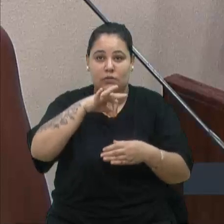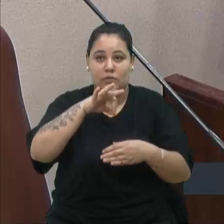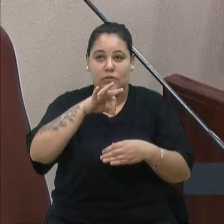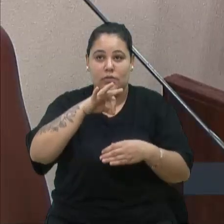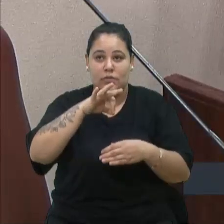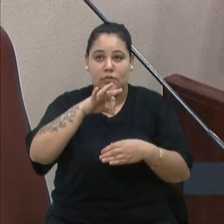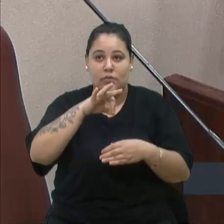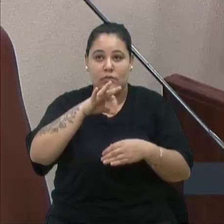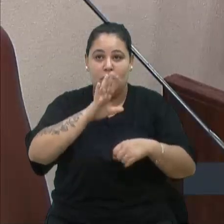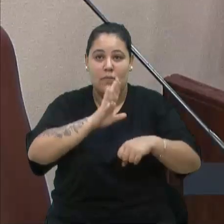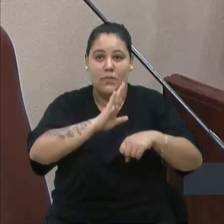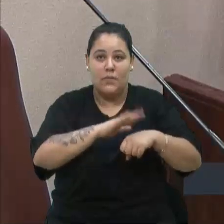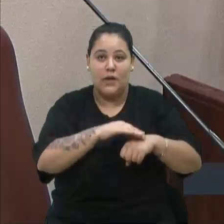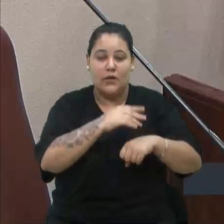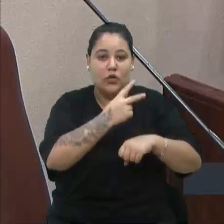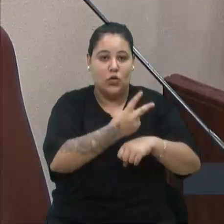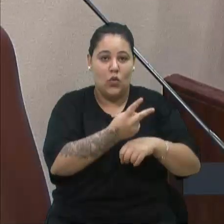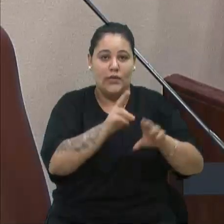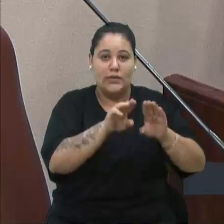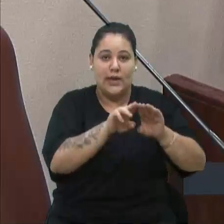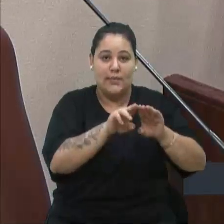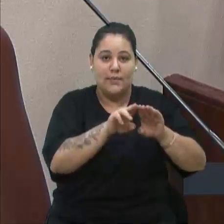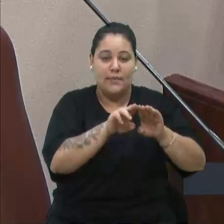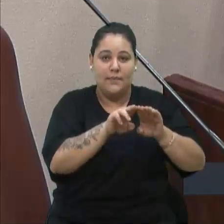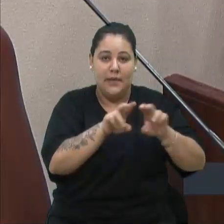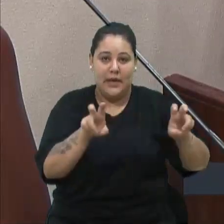devolve e faz sorteio novamente. Sim.